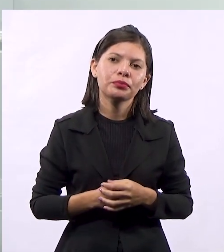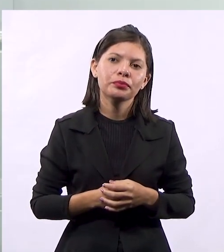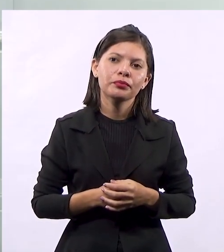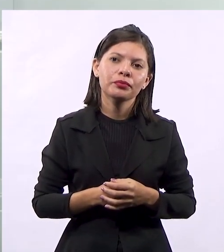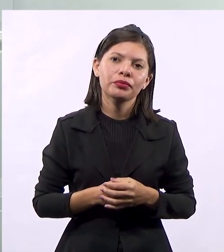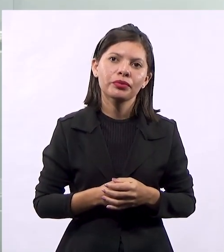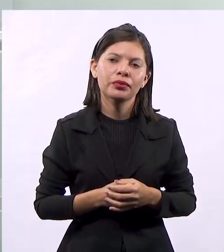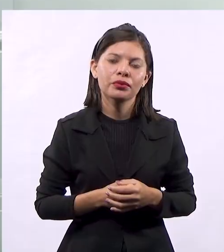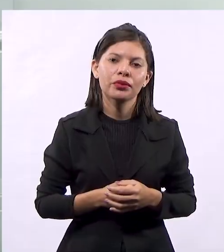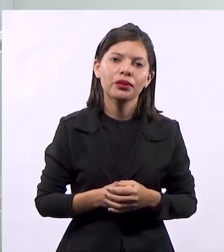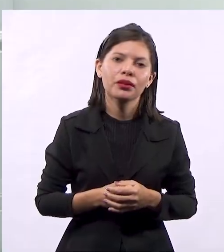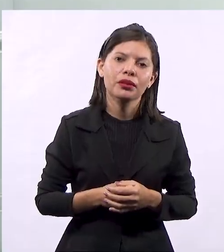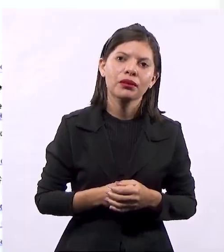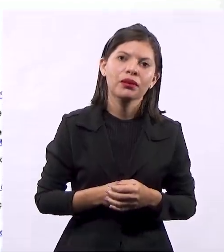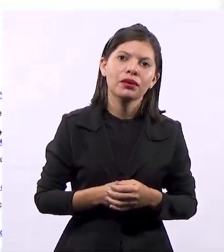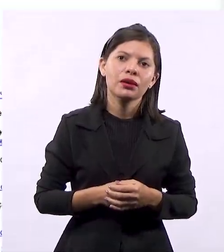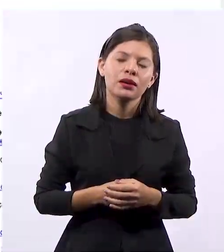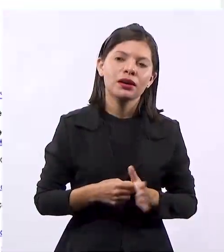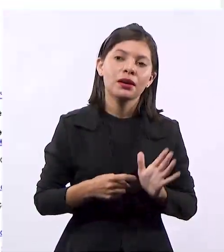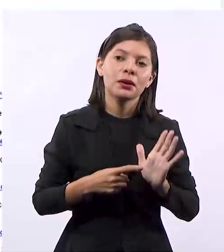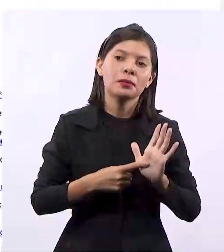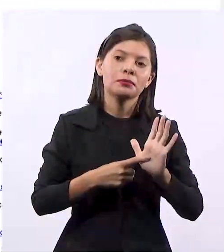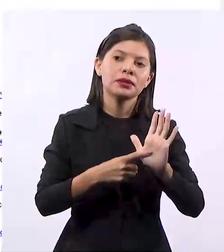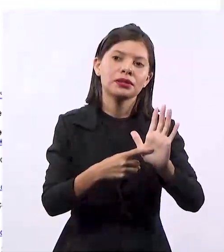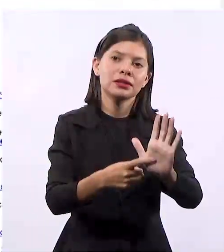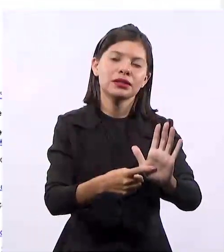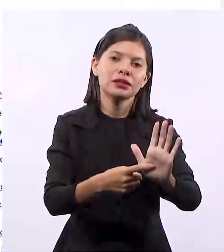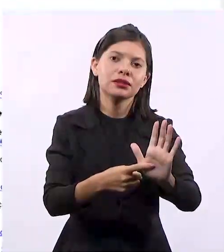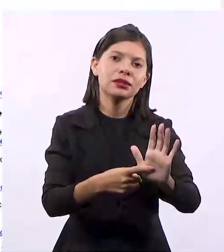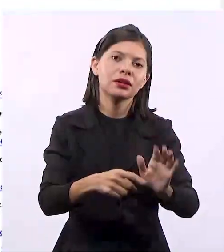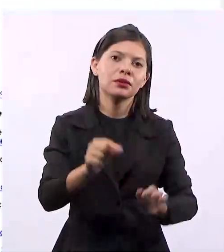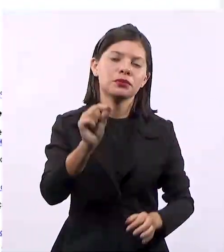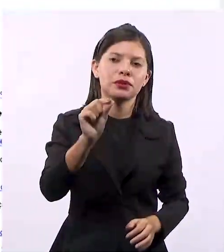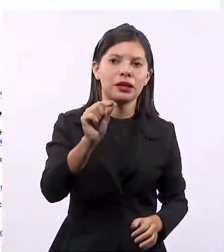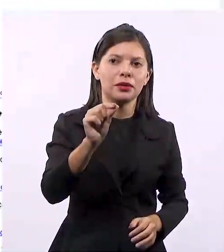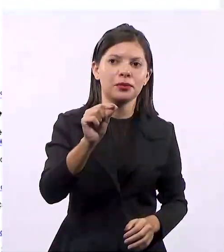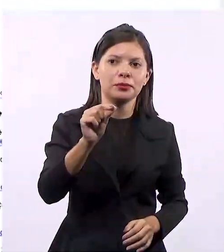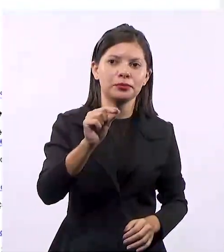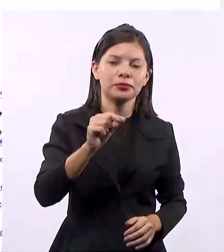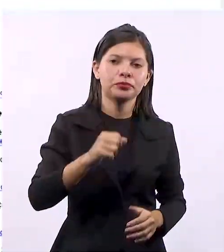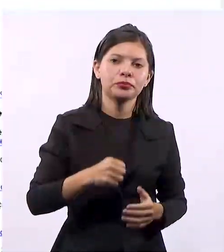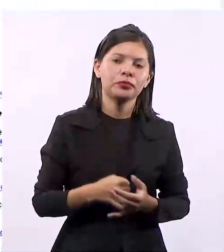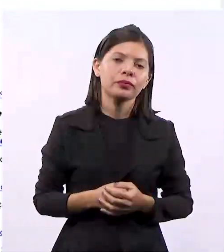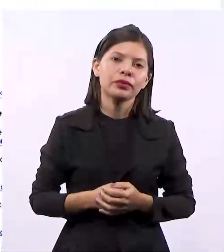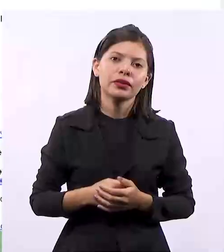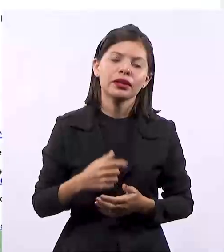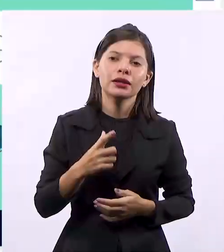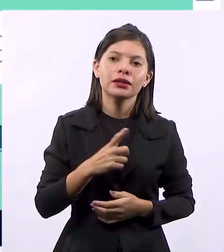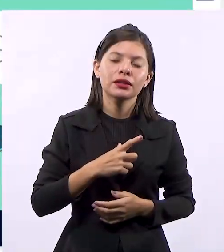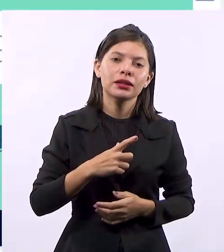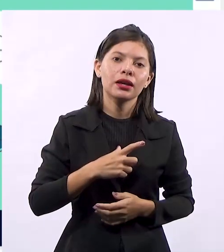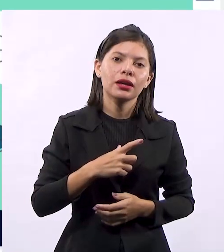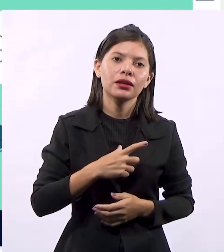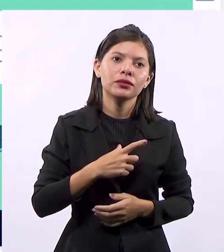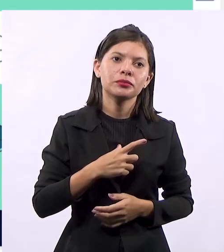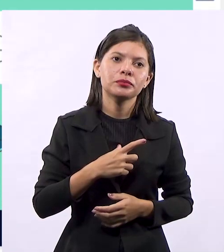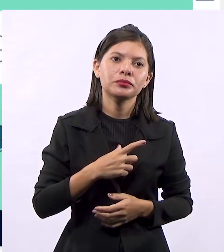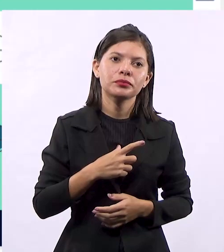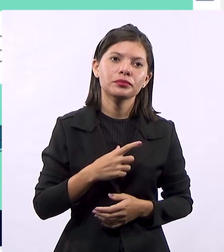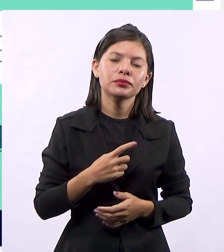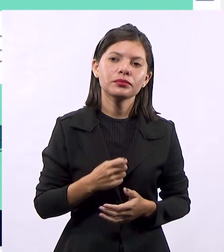de Educação. Vamos ver se eu consigo voltar aqui para a nossa apresentação. Vimos o